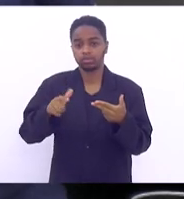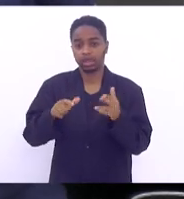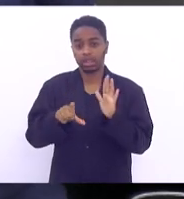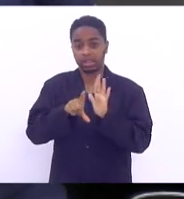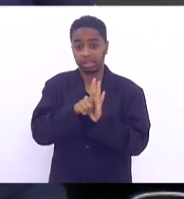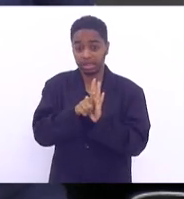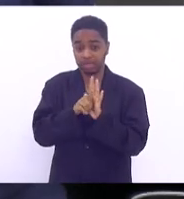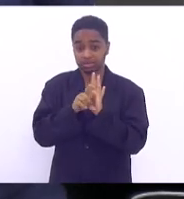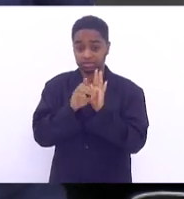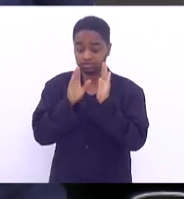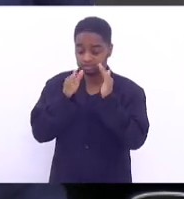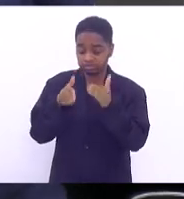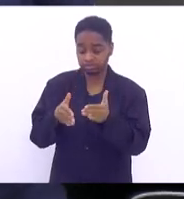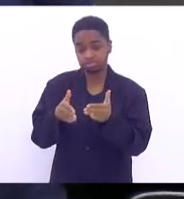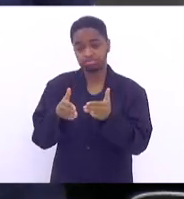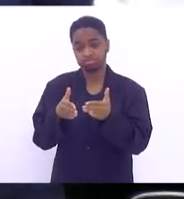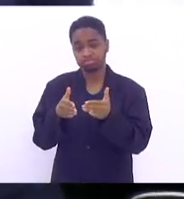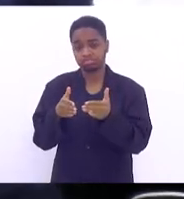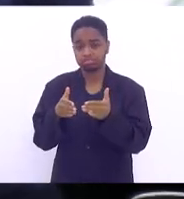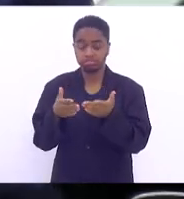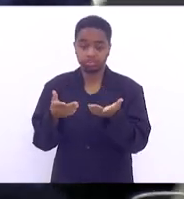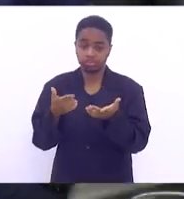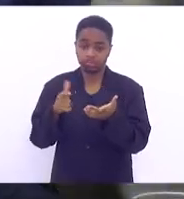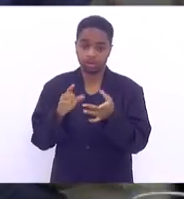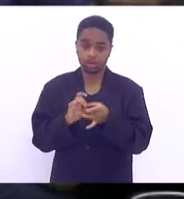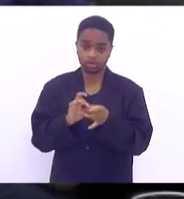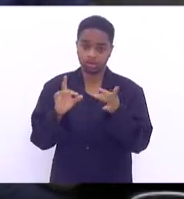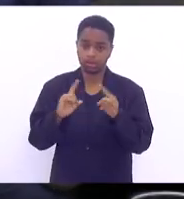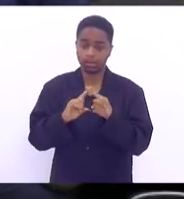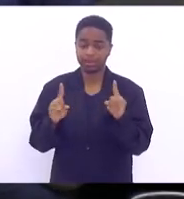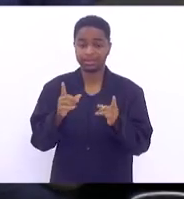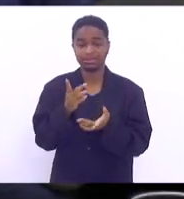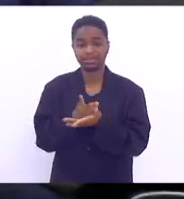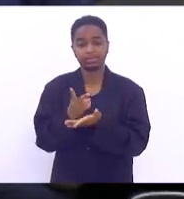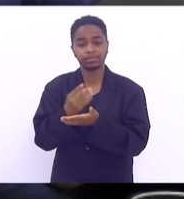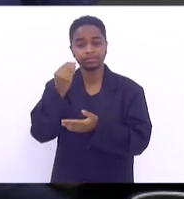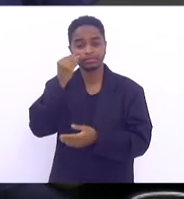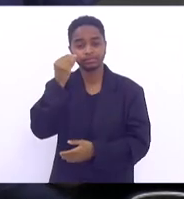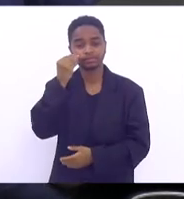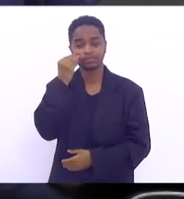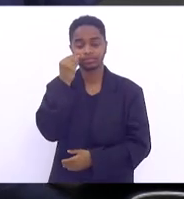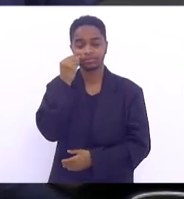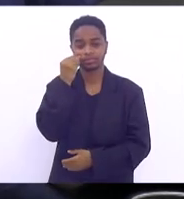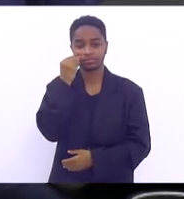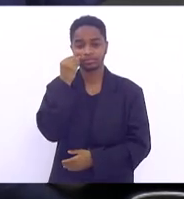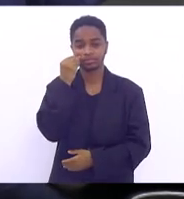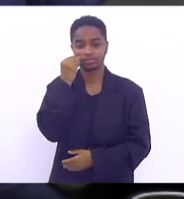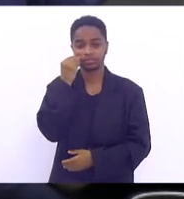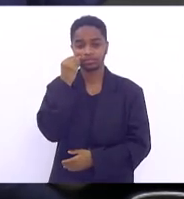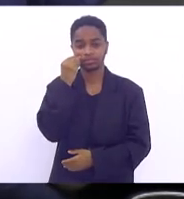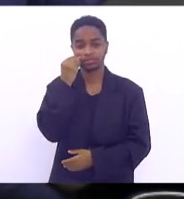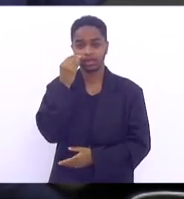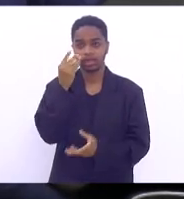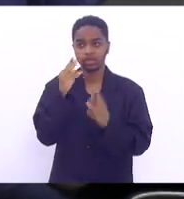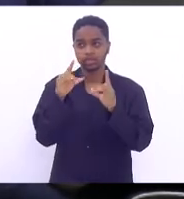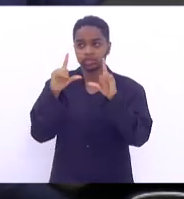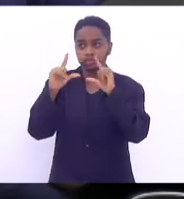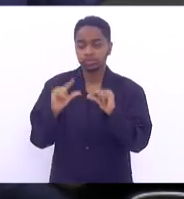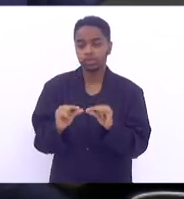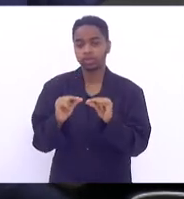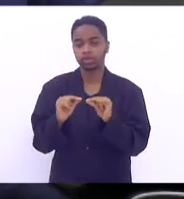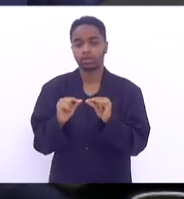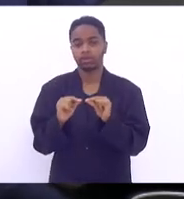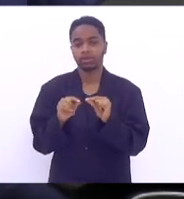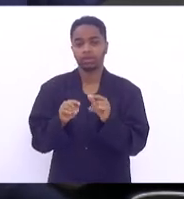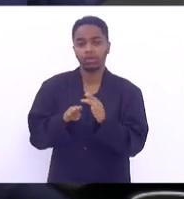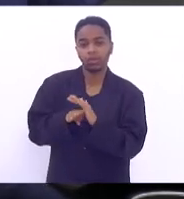De resto, o projeto autorizativo ele é sempre com o objetivo de tentar atenuar um vício de iniciativa. A gente tem